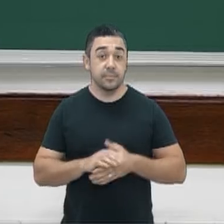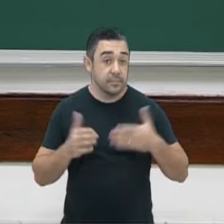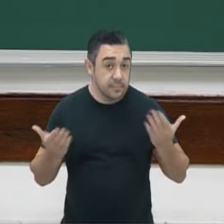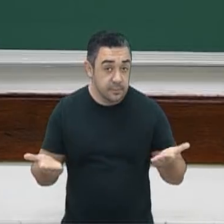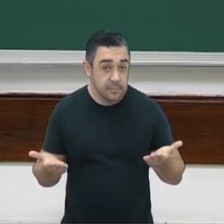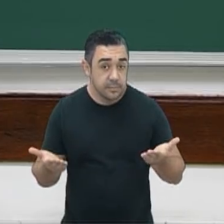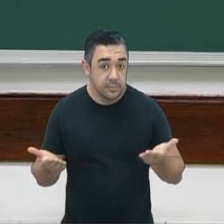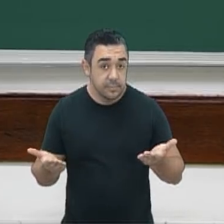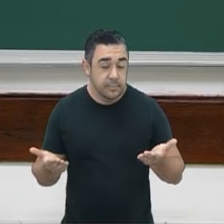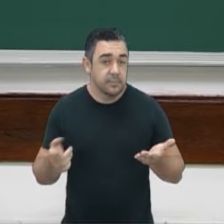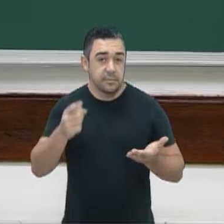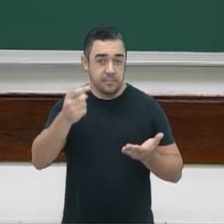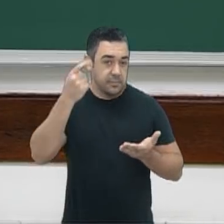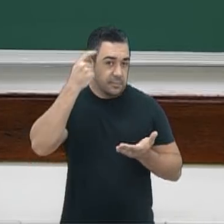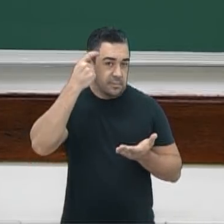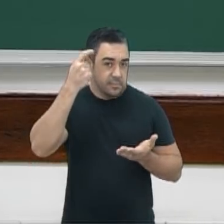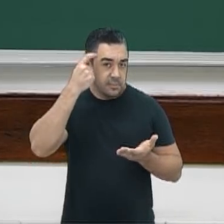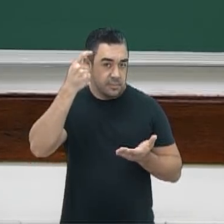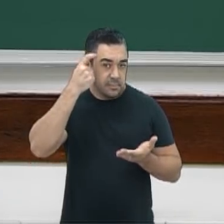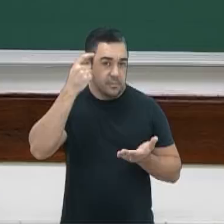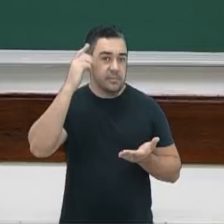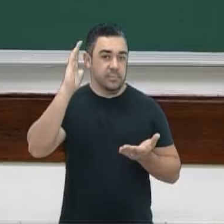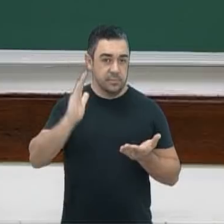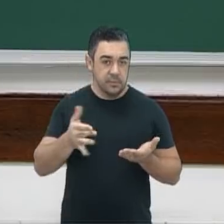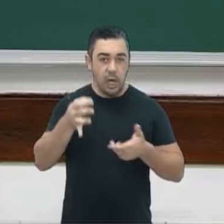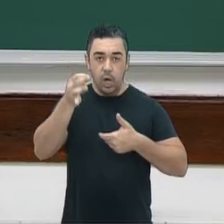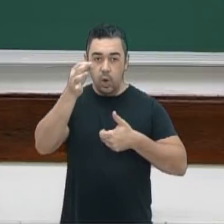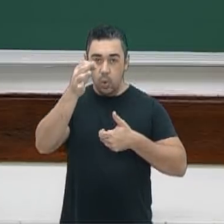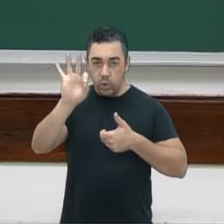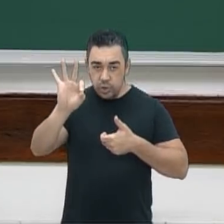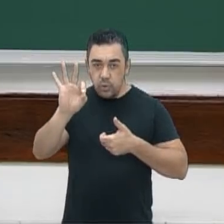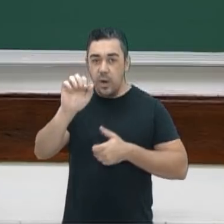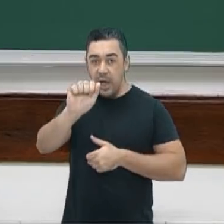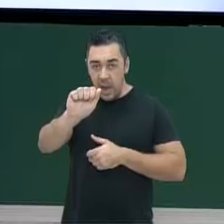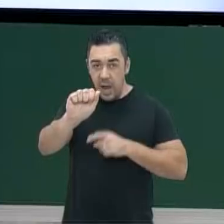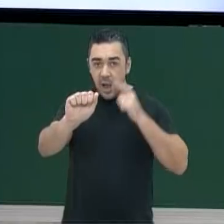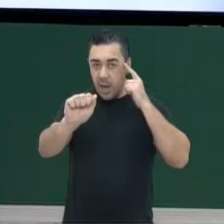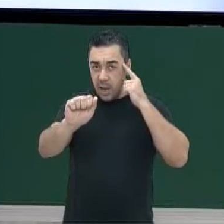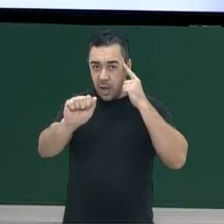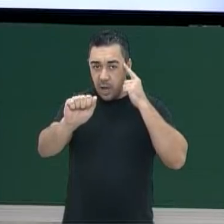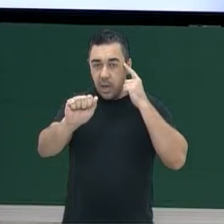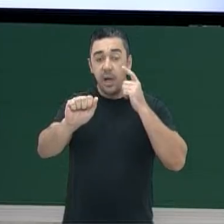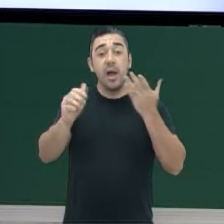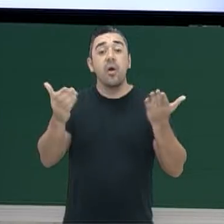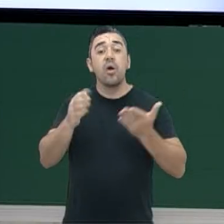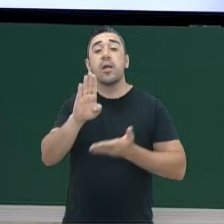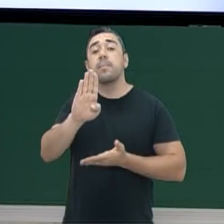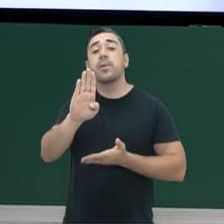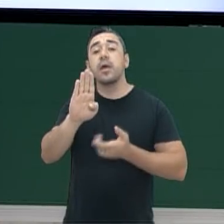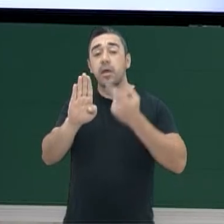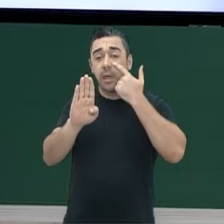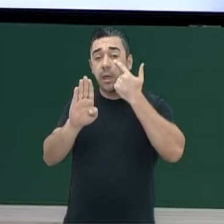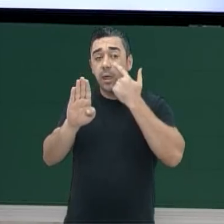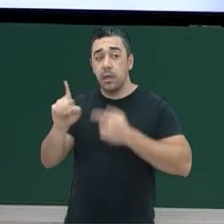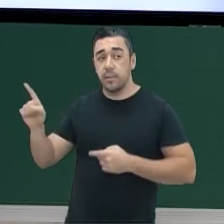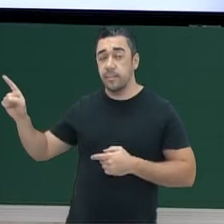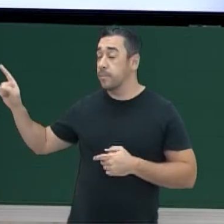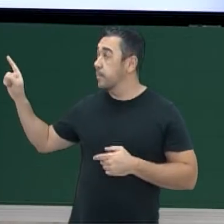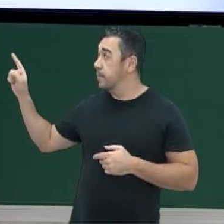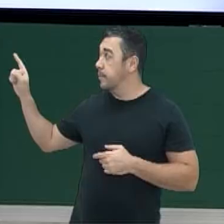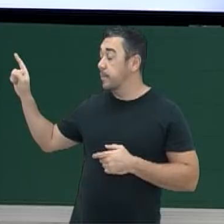E aí? Pensando no que a gente corrigiu da letra A, conseguiram fazer a letra B? Vamos lá para a letra